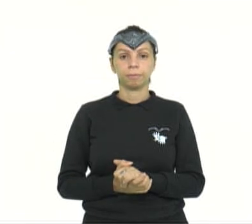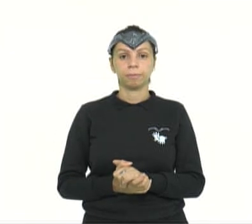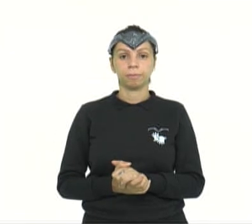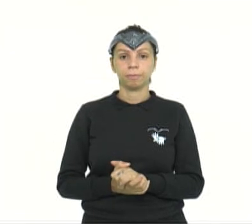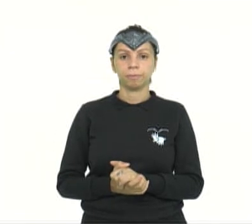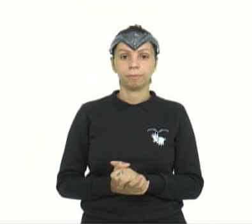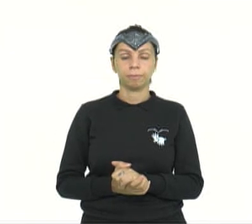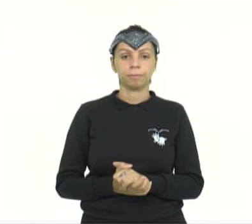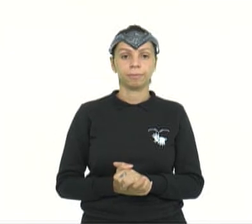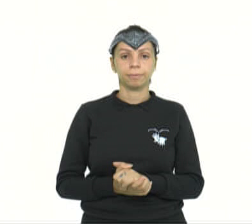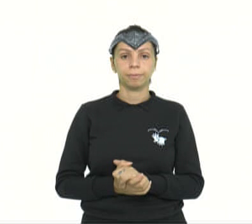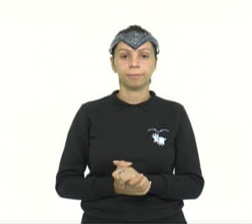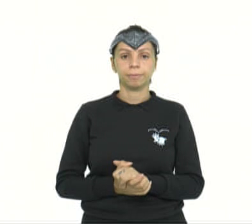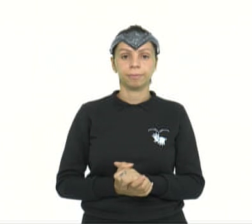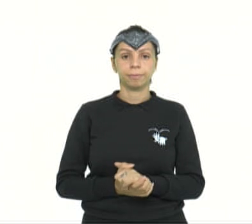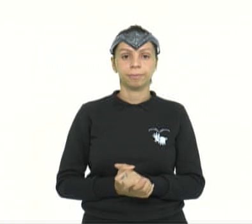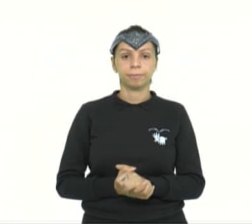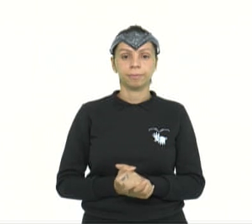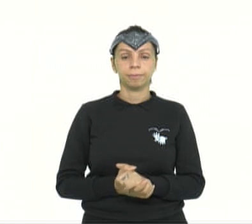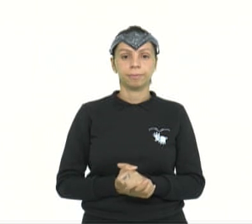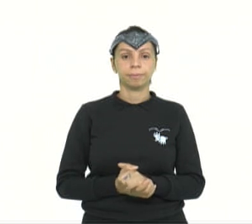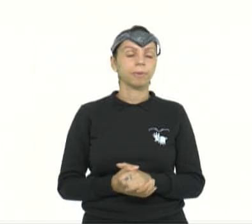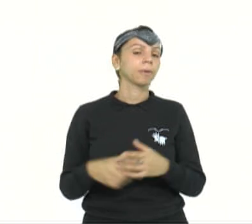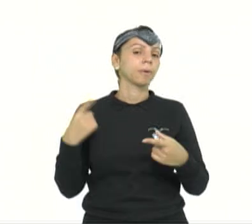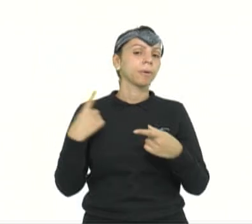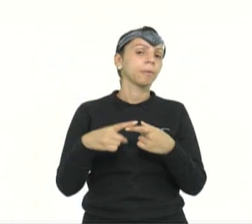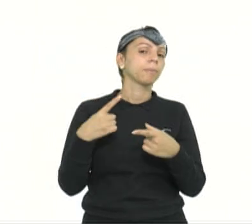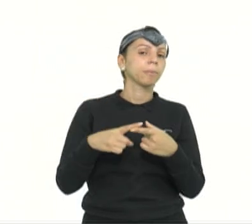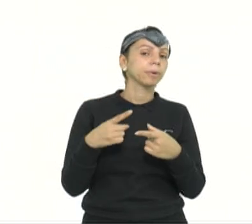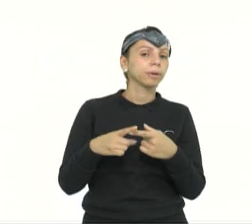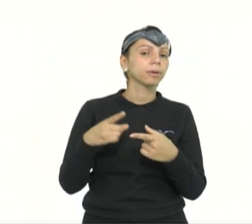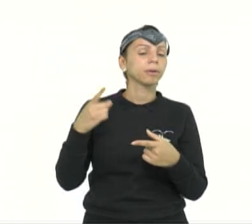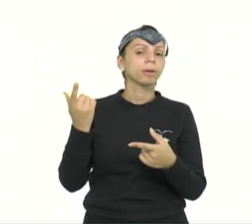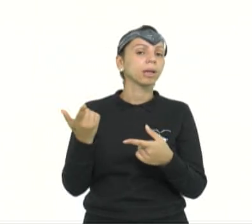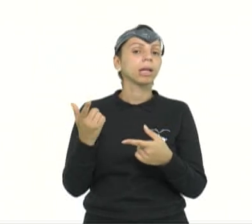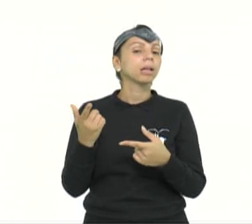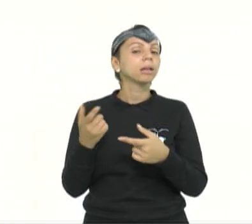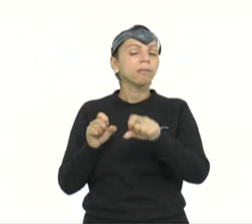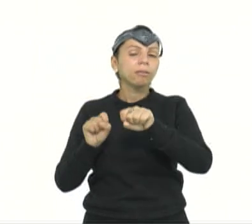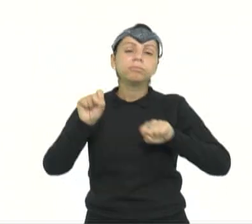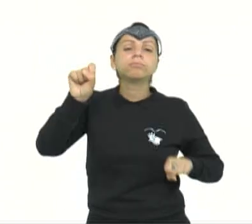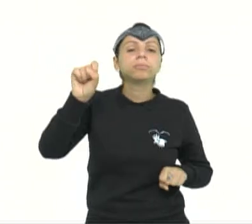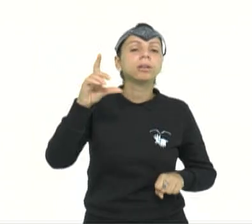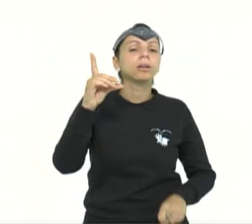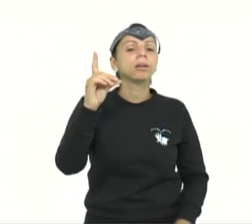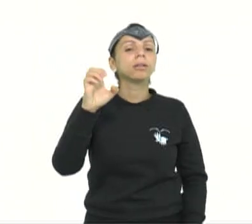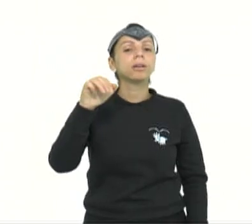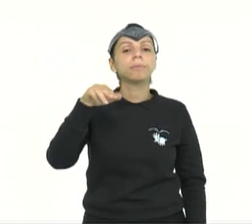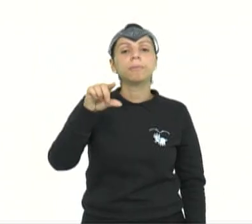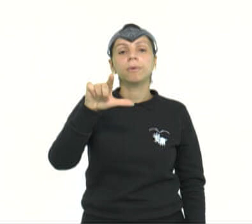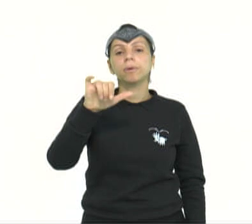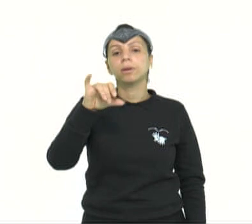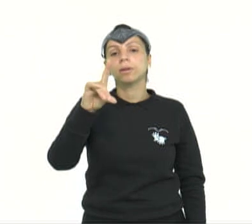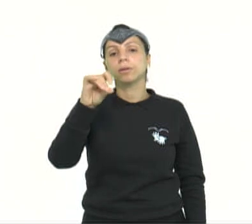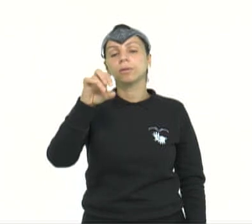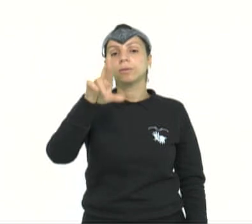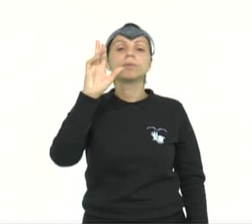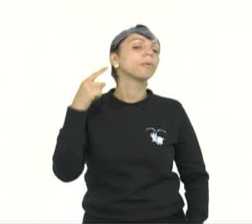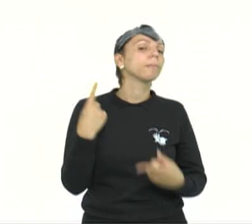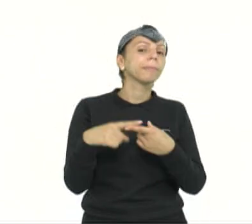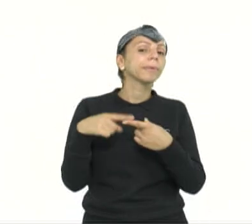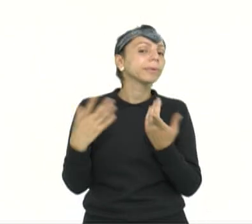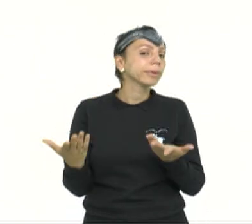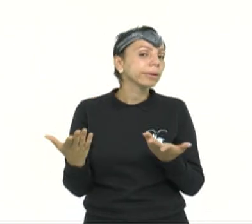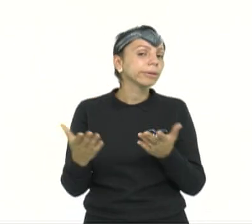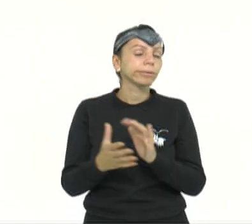a superhero? Por que o Demolidor é considerado um super-herói? Because he has only